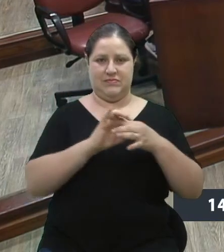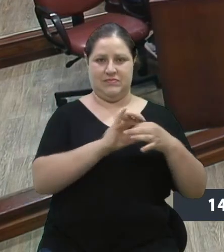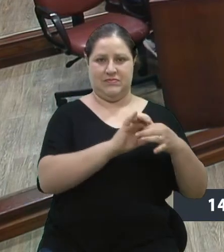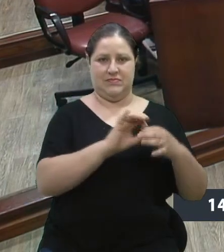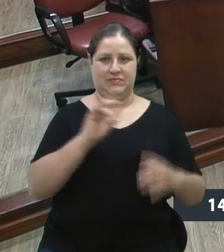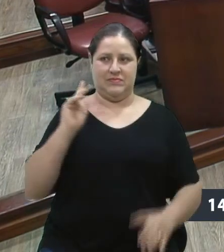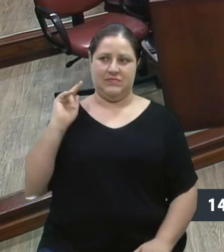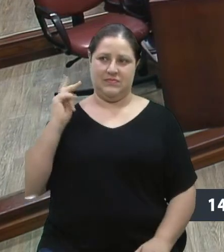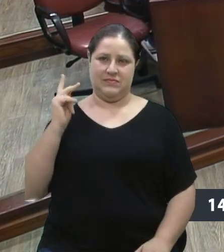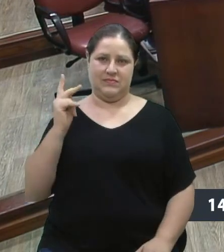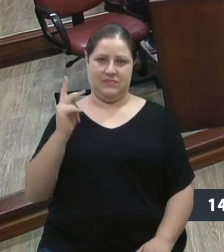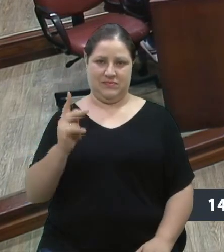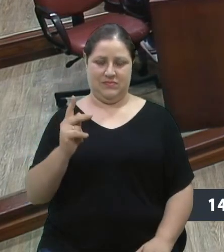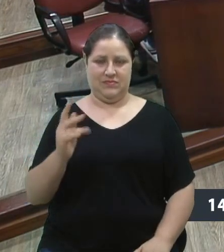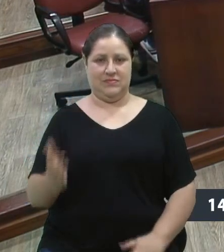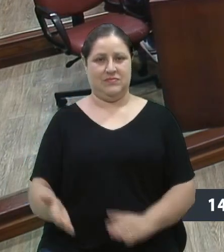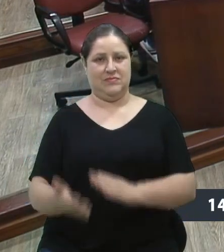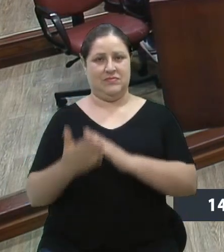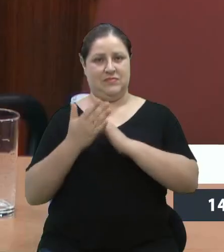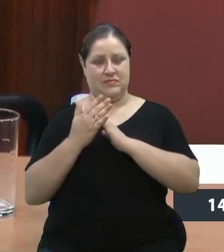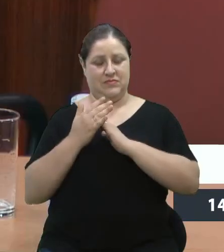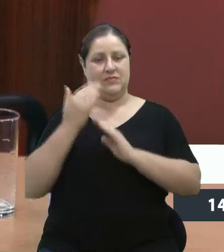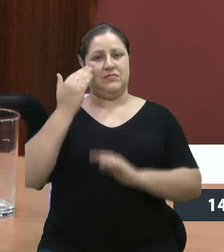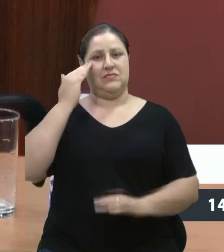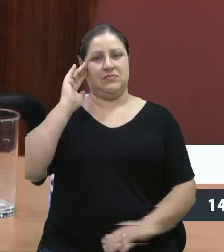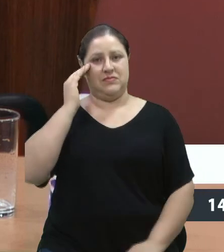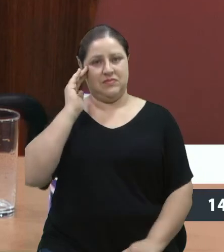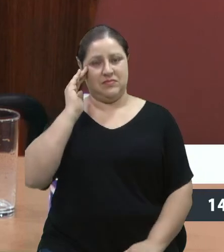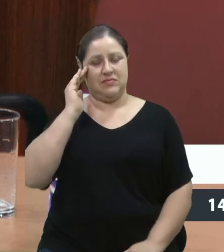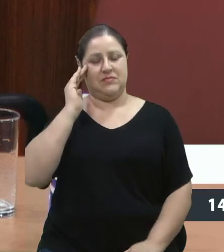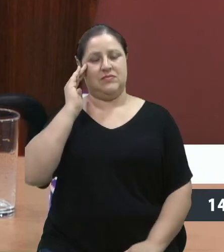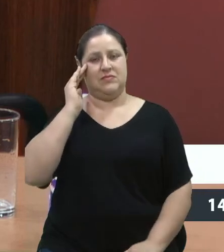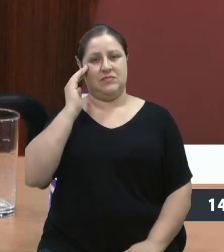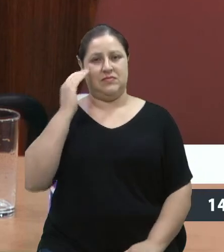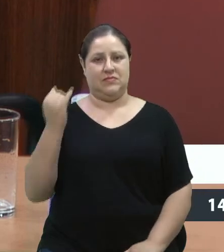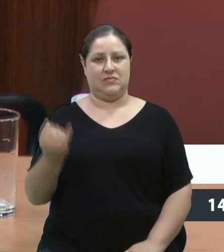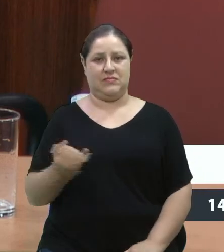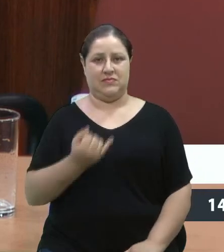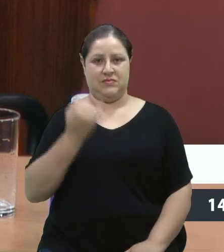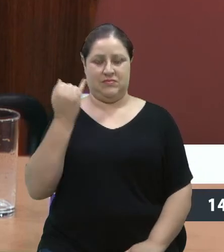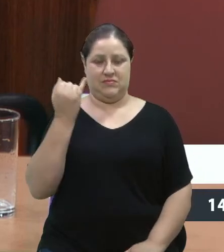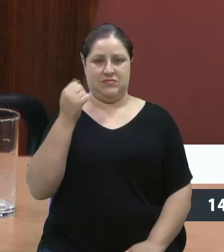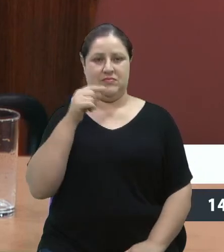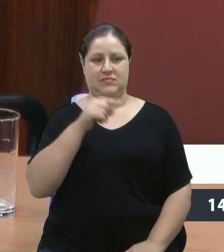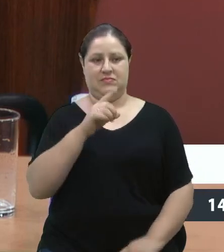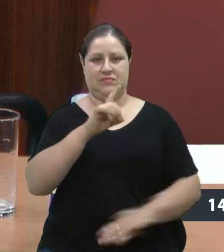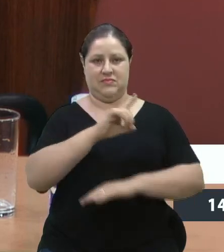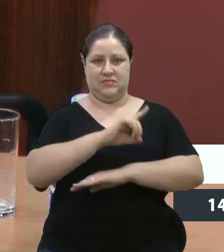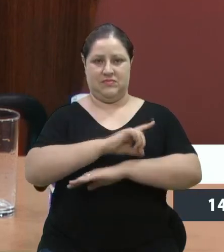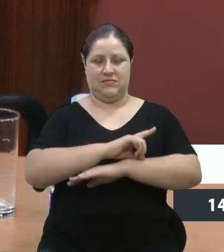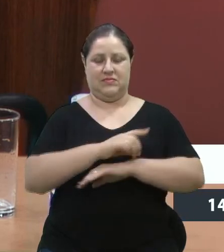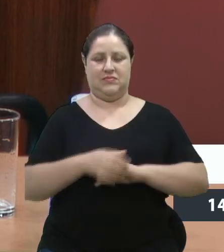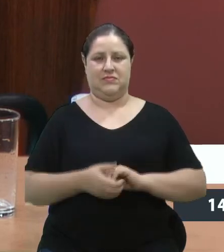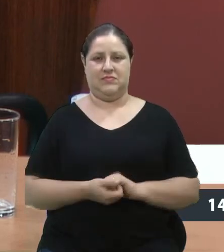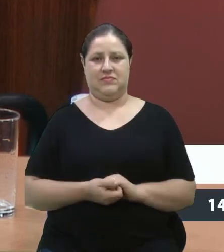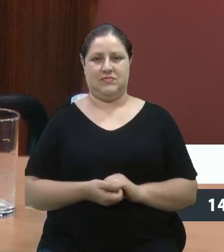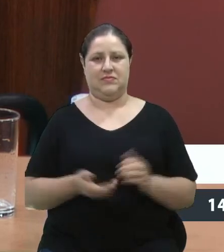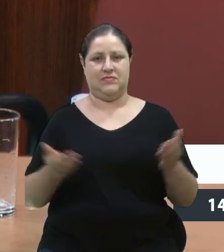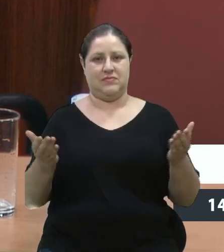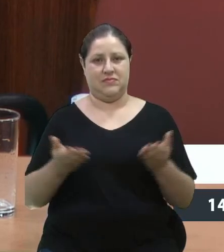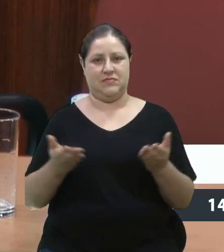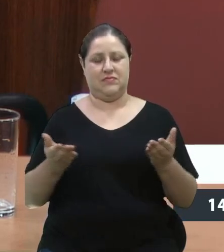que nos ajuda a entender a importância dessa data. queria, nesse momento aqui